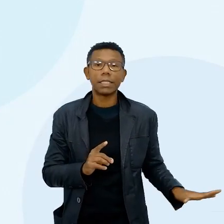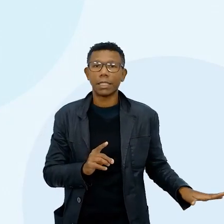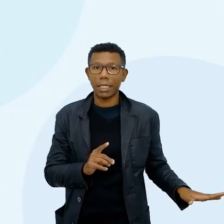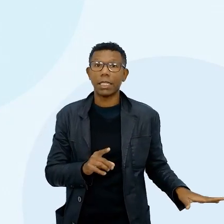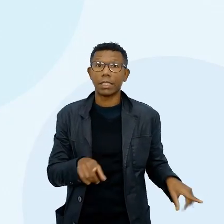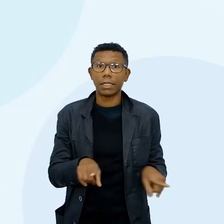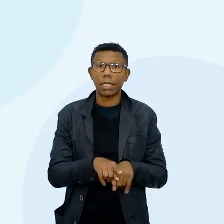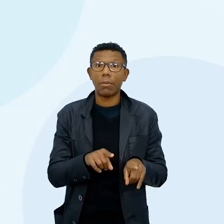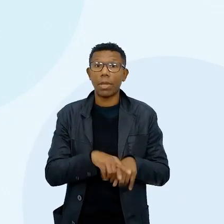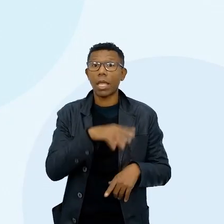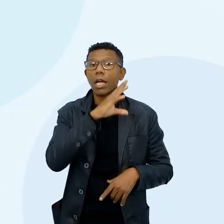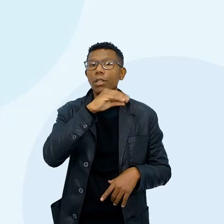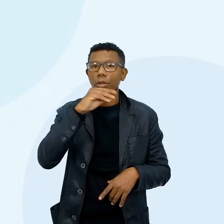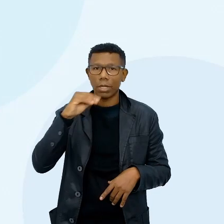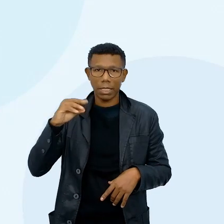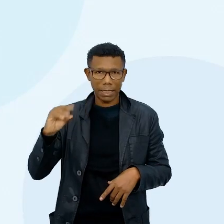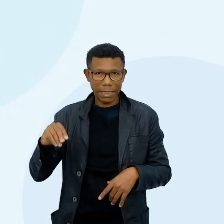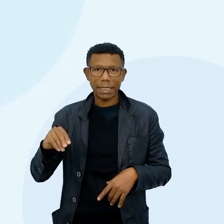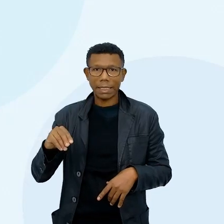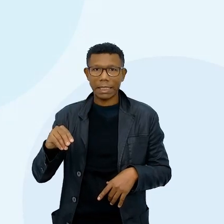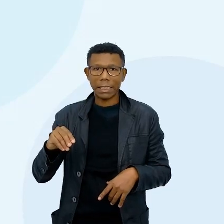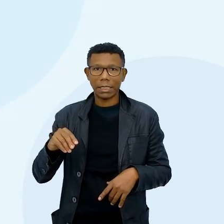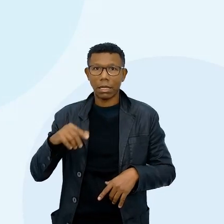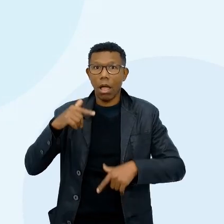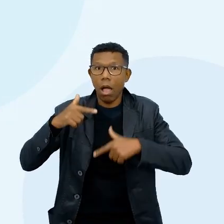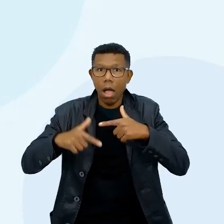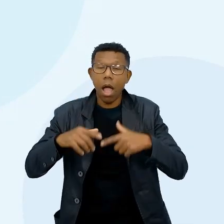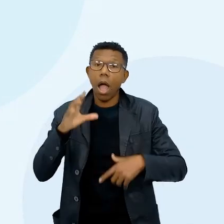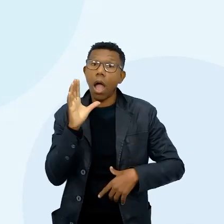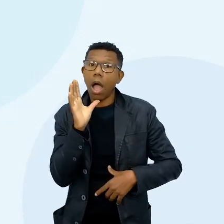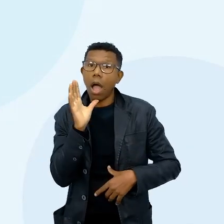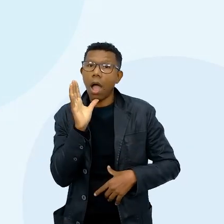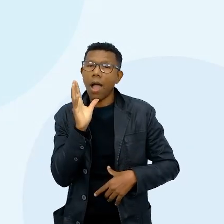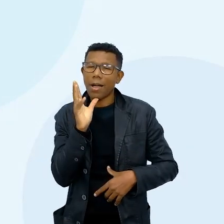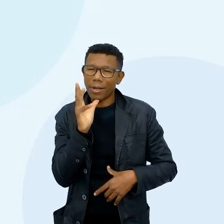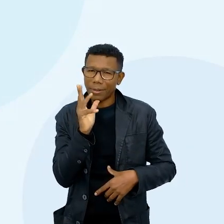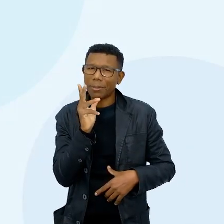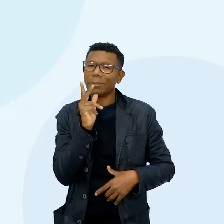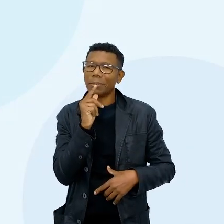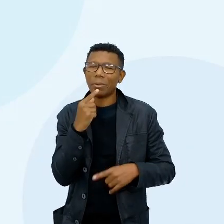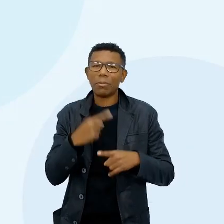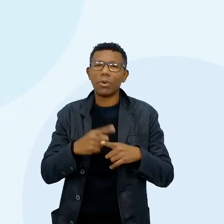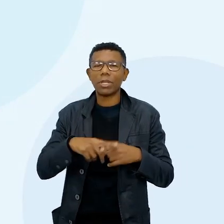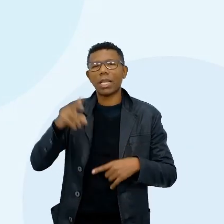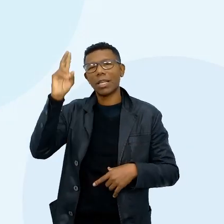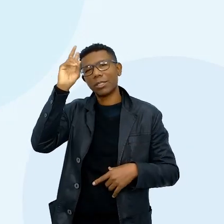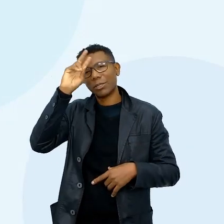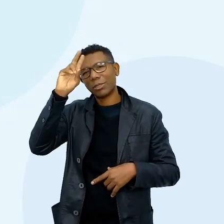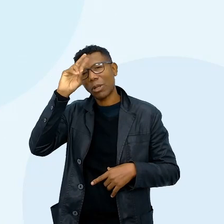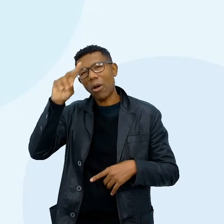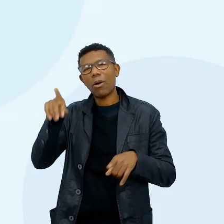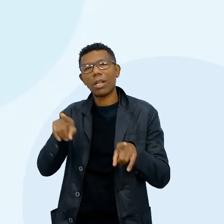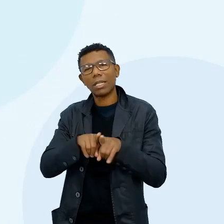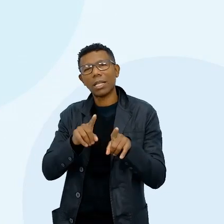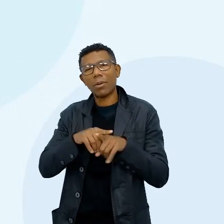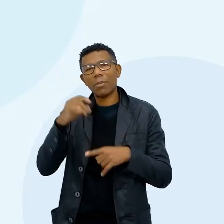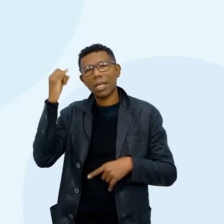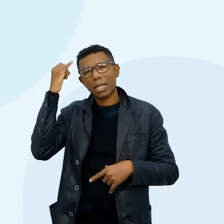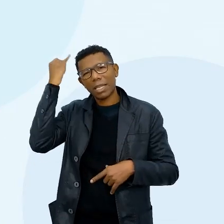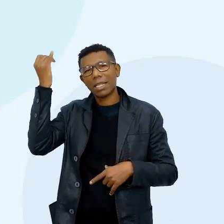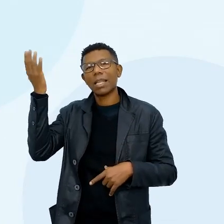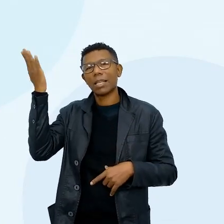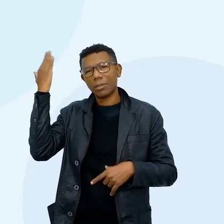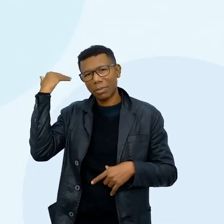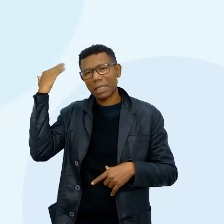foi fruto, né, não de uma hora para outra, né, mas de muitas conquistas históricas, superação de ideias já